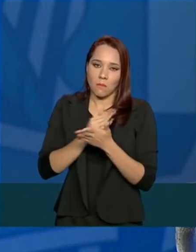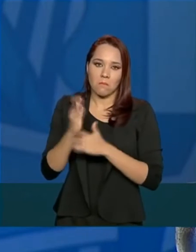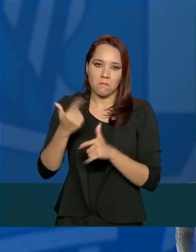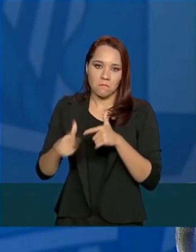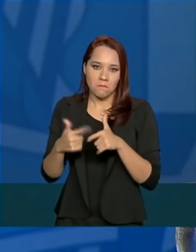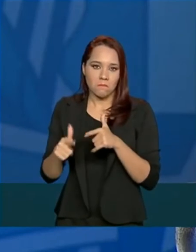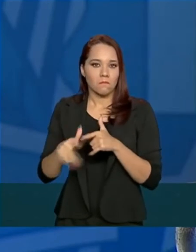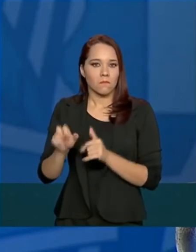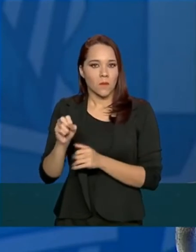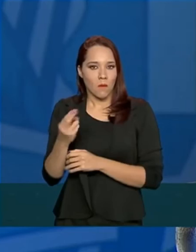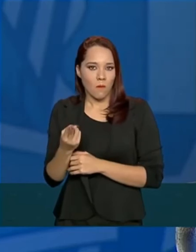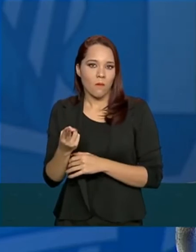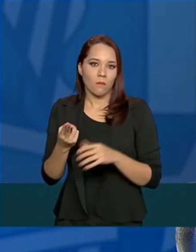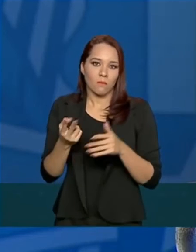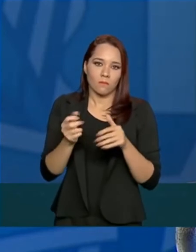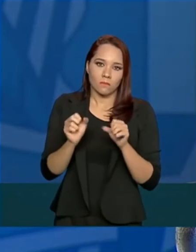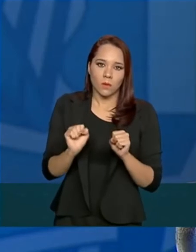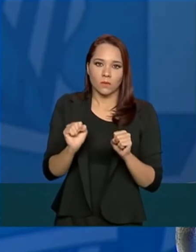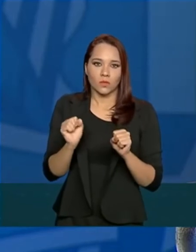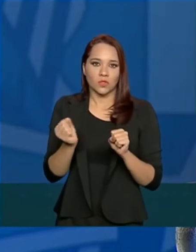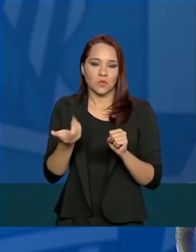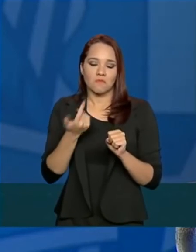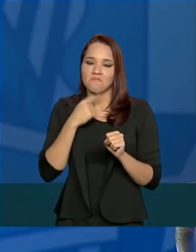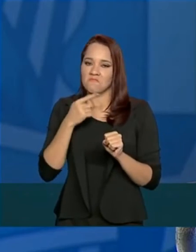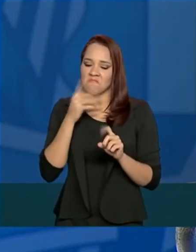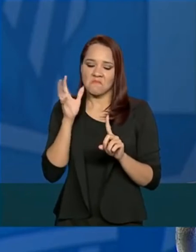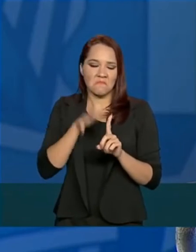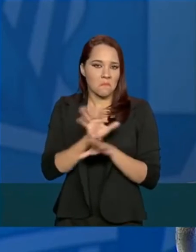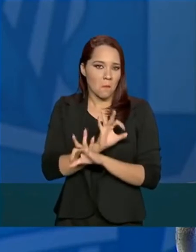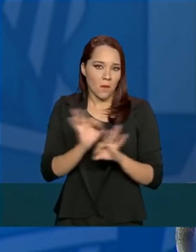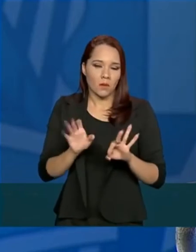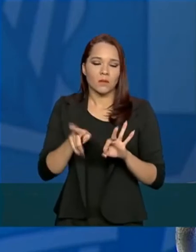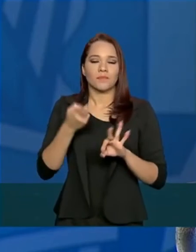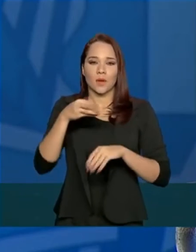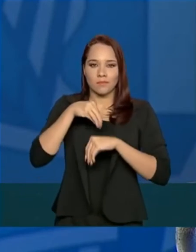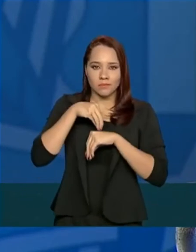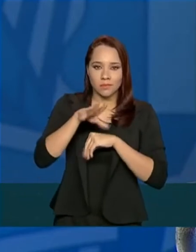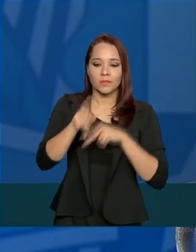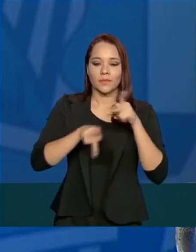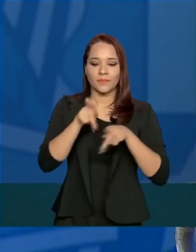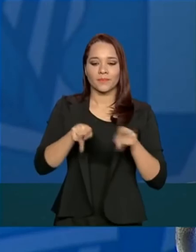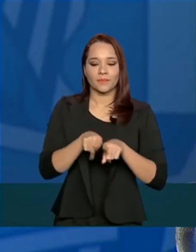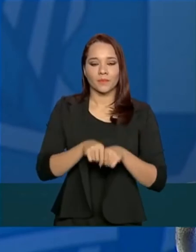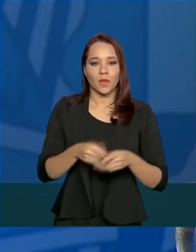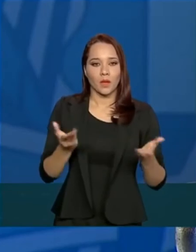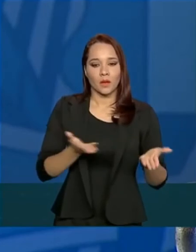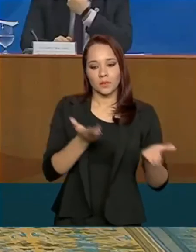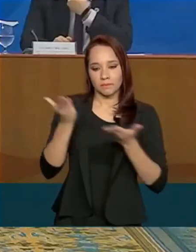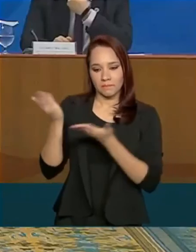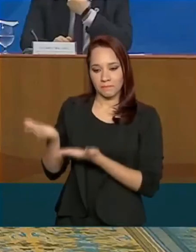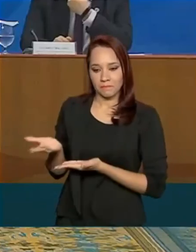ou que pode não ter efeito nenhum. Então, a gente vai divulgar para a população também. Passo agora ao secretário